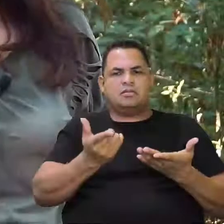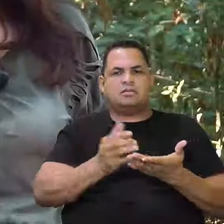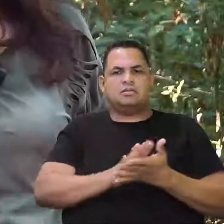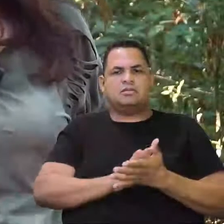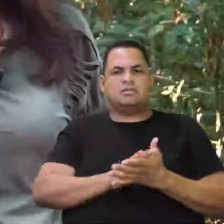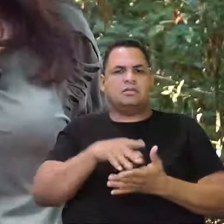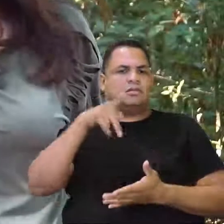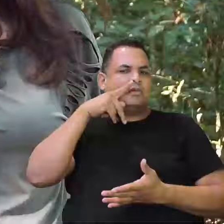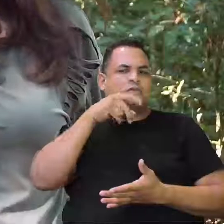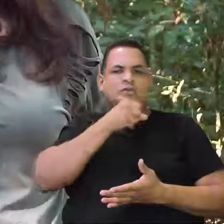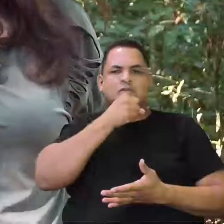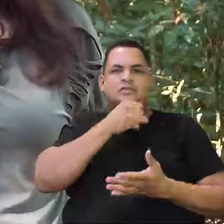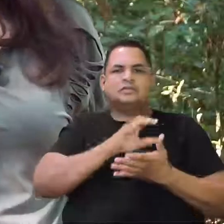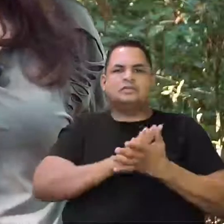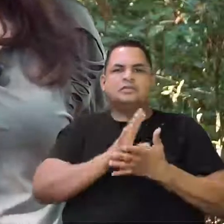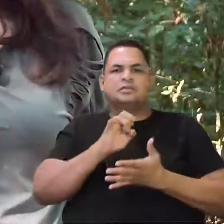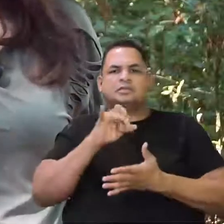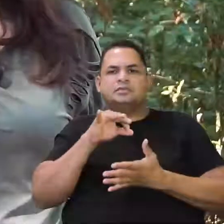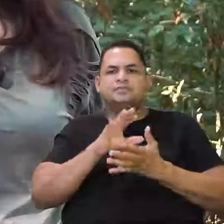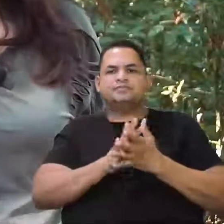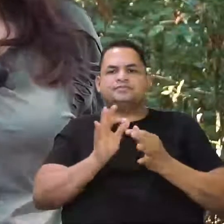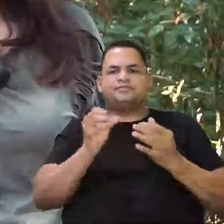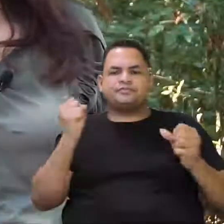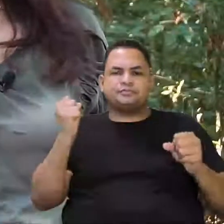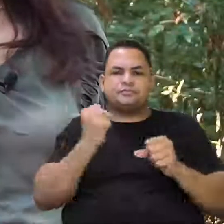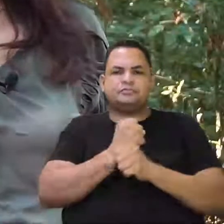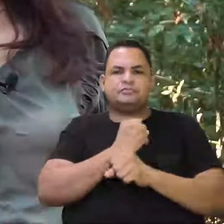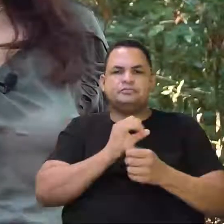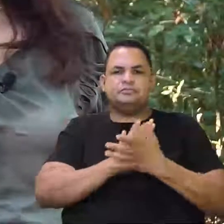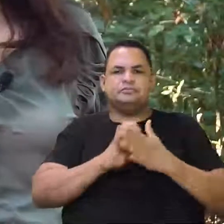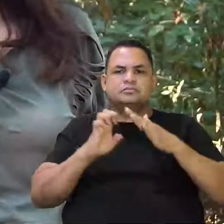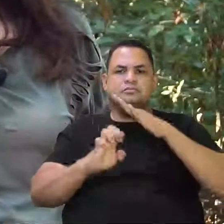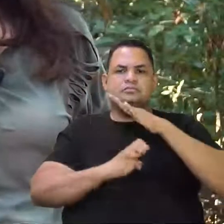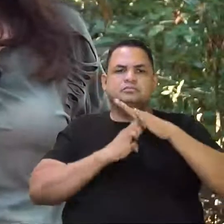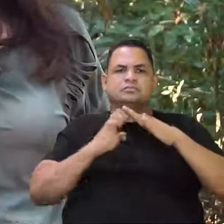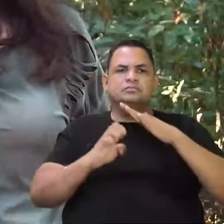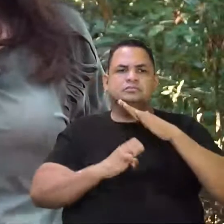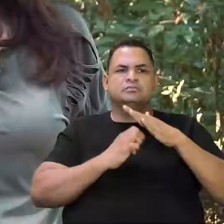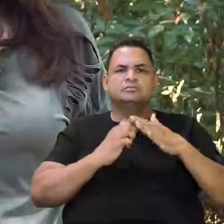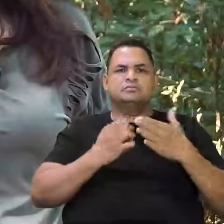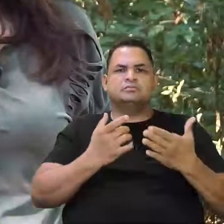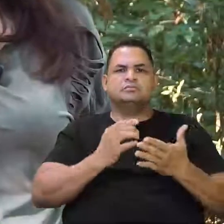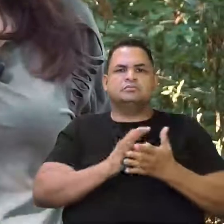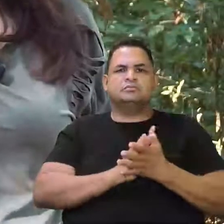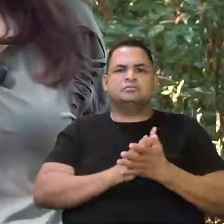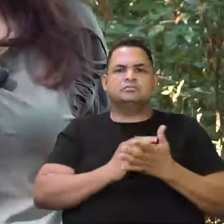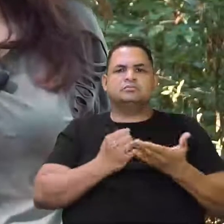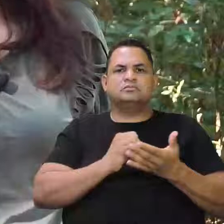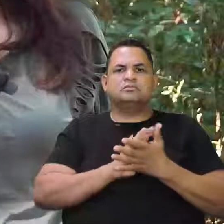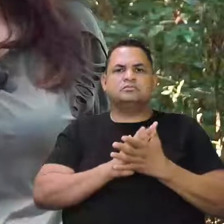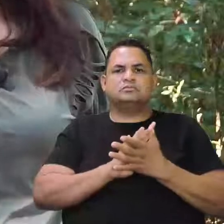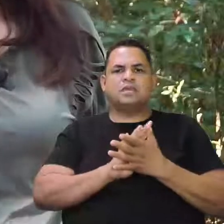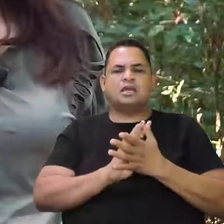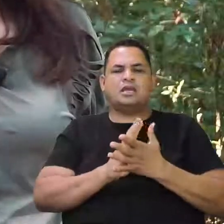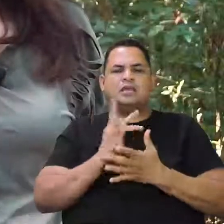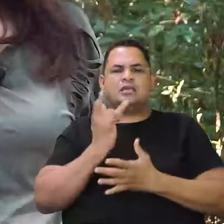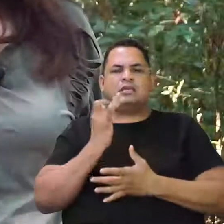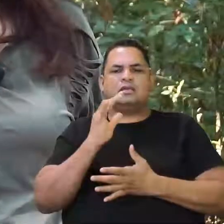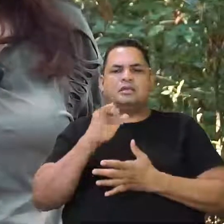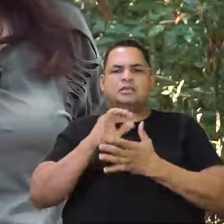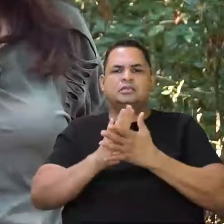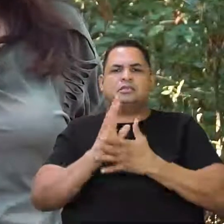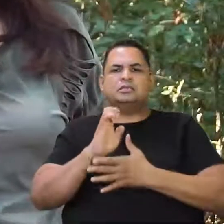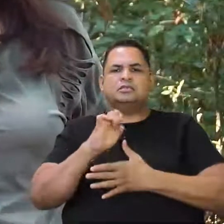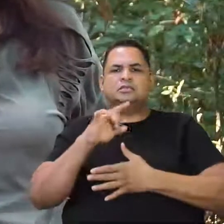Velho, esse CETAS foi construído pela empresa construtora da hidrelétrica de Santo Antônio, como